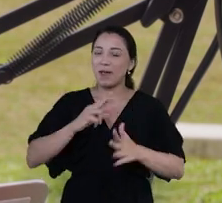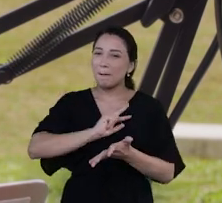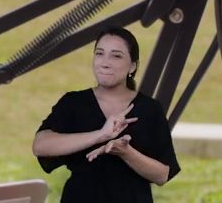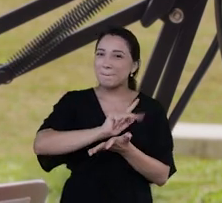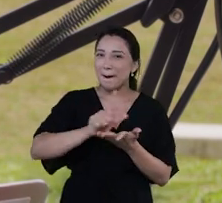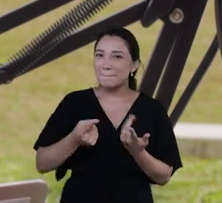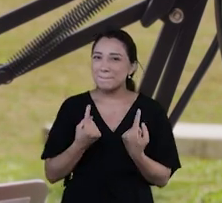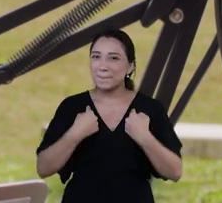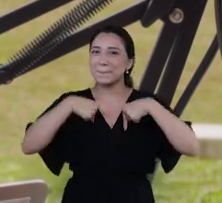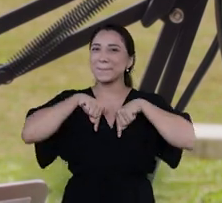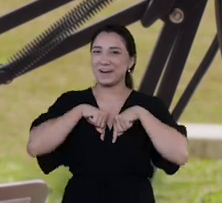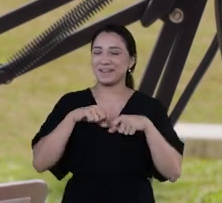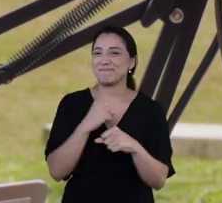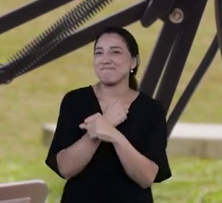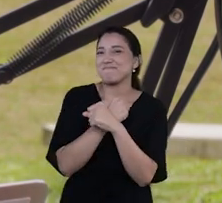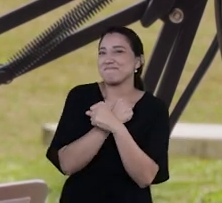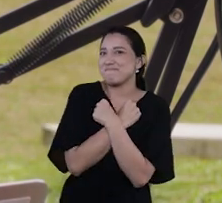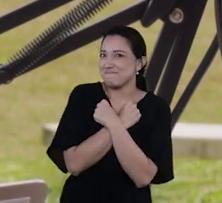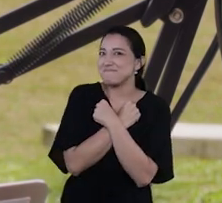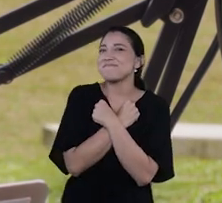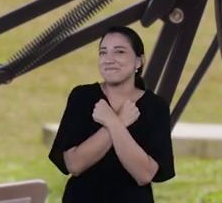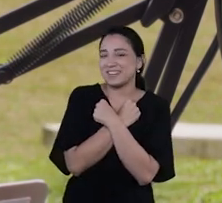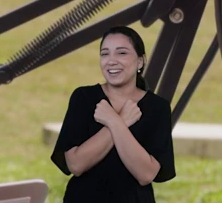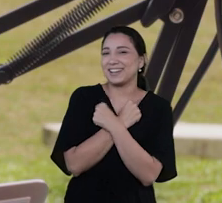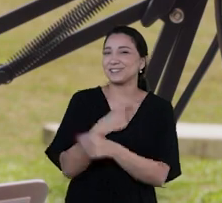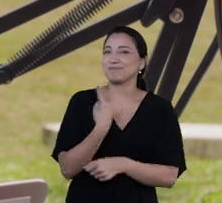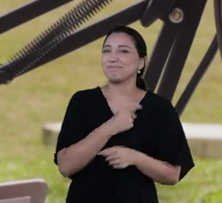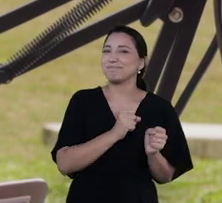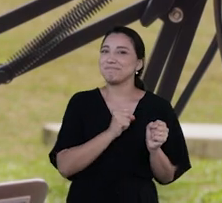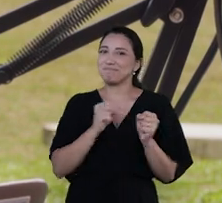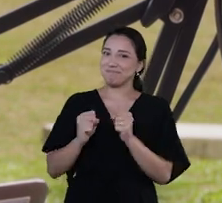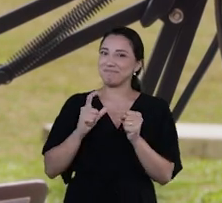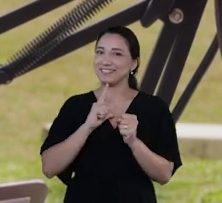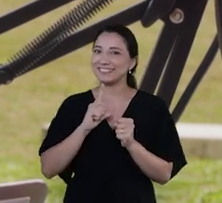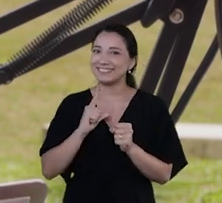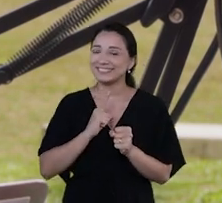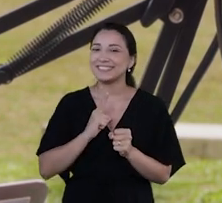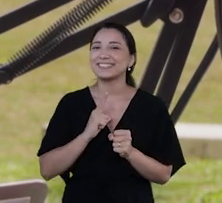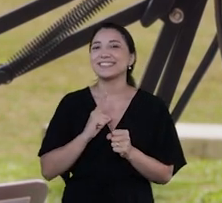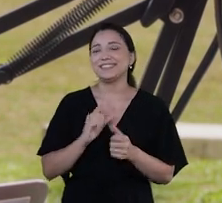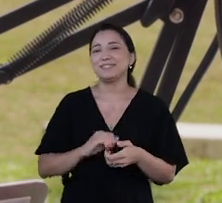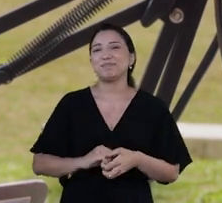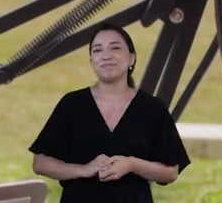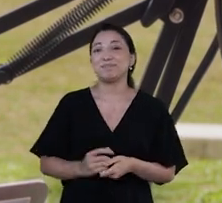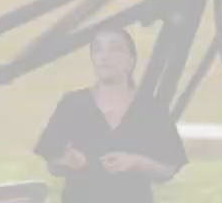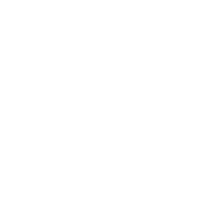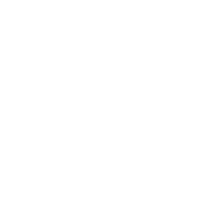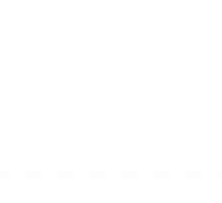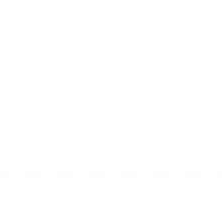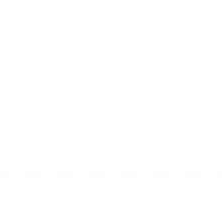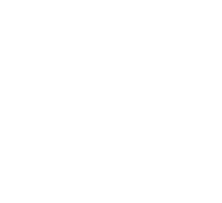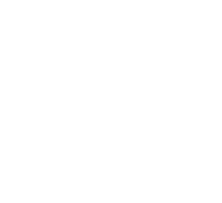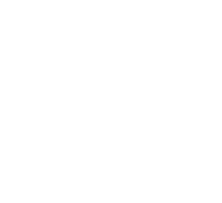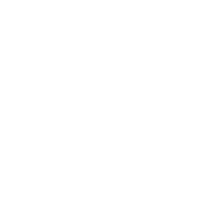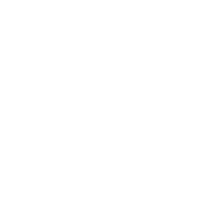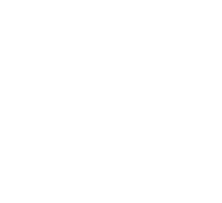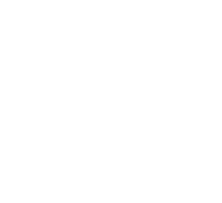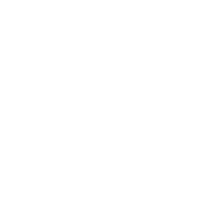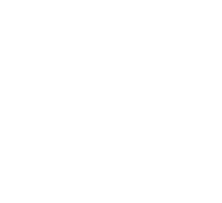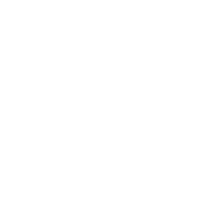a nossa potência eu fico por aqui a gente volta com mais e até já